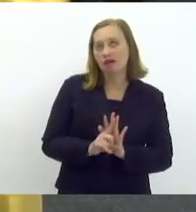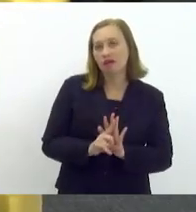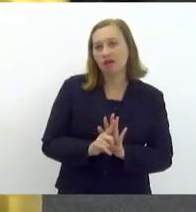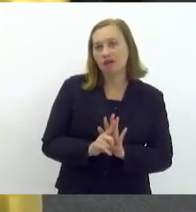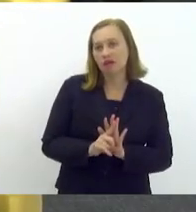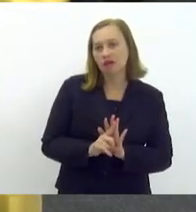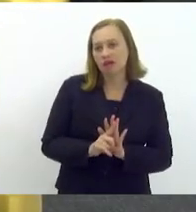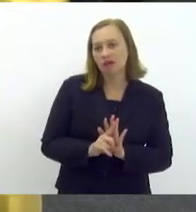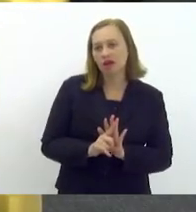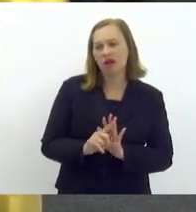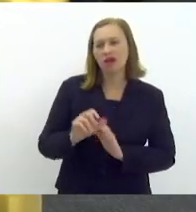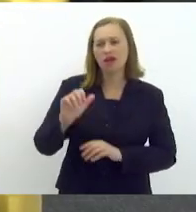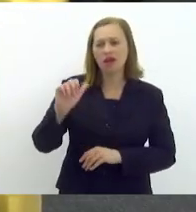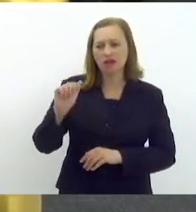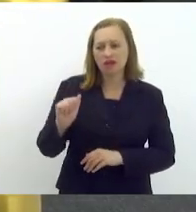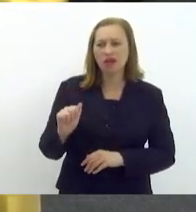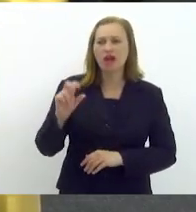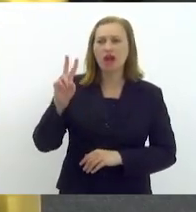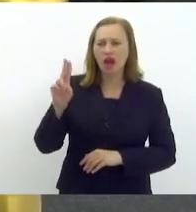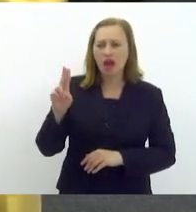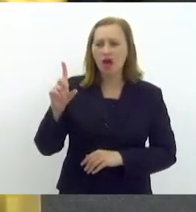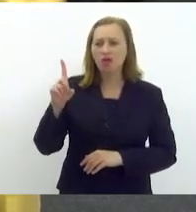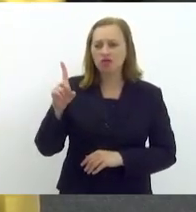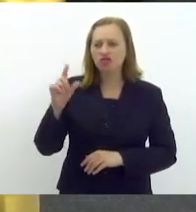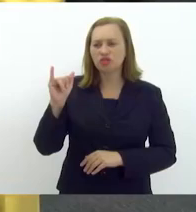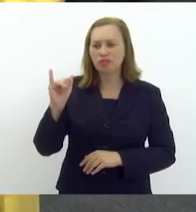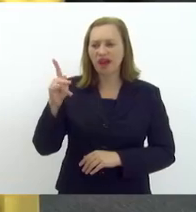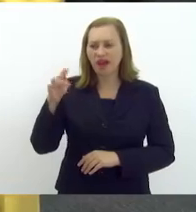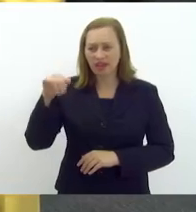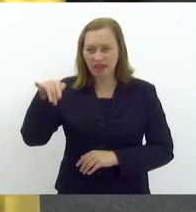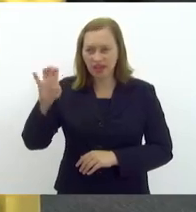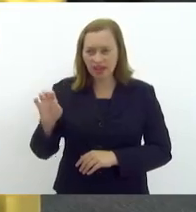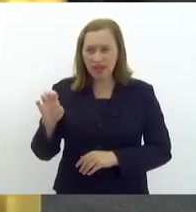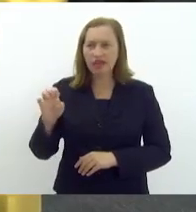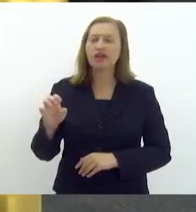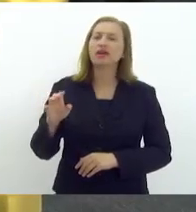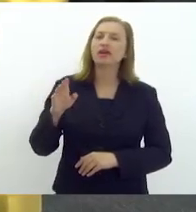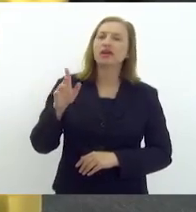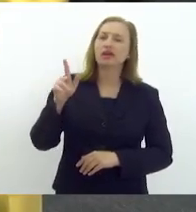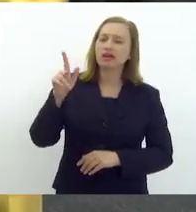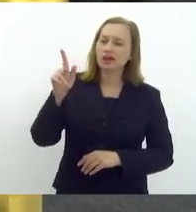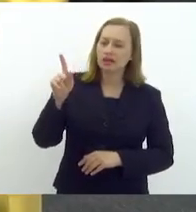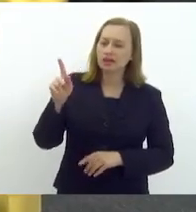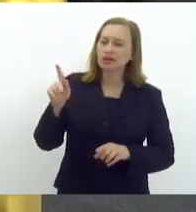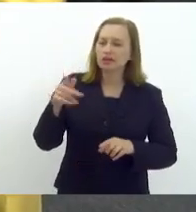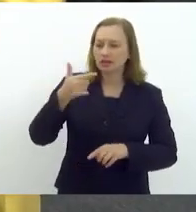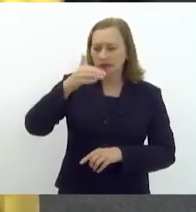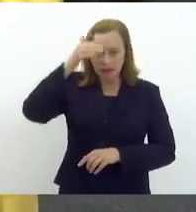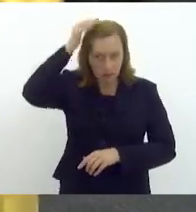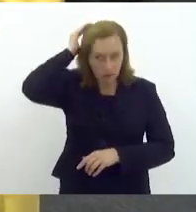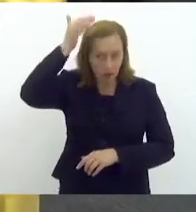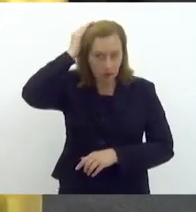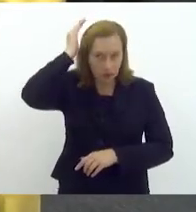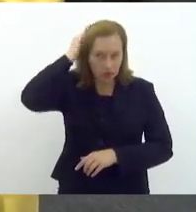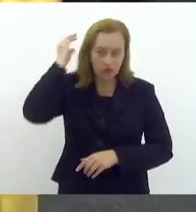Waldir blanque e Paulo Gustavo e eu acho que a hora de valorizar a cultura o